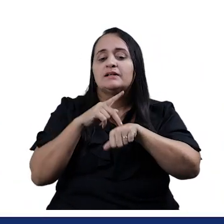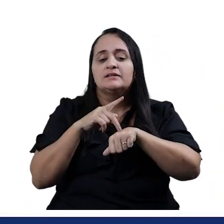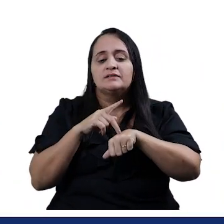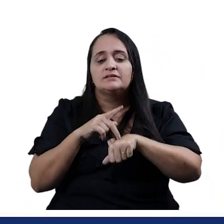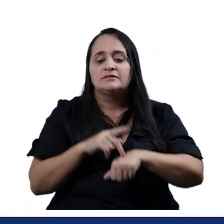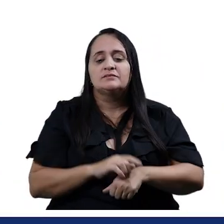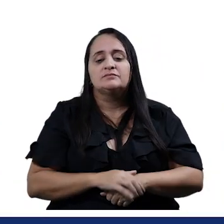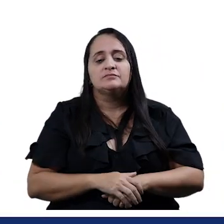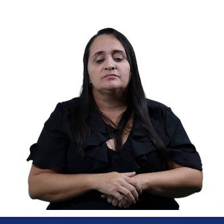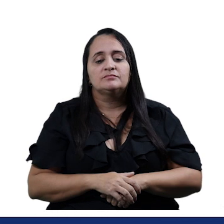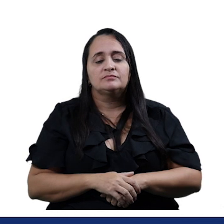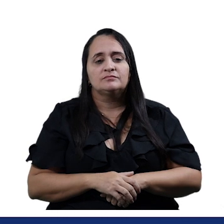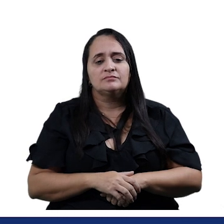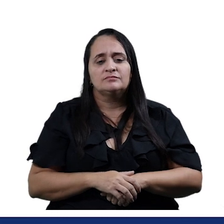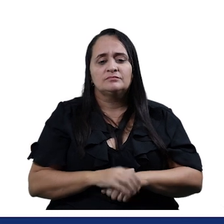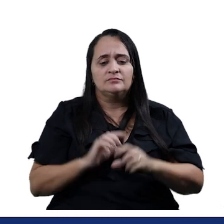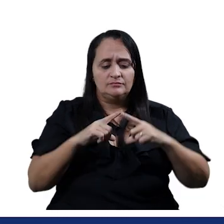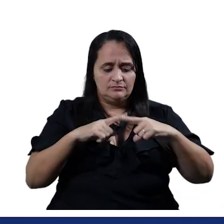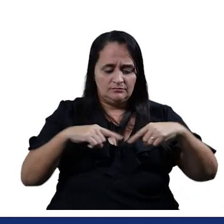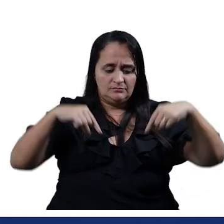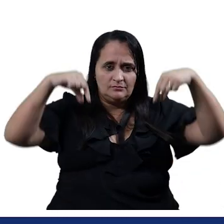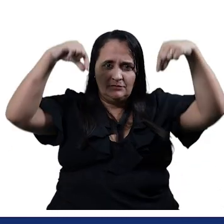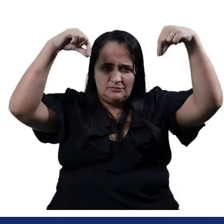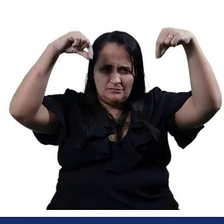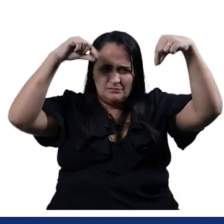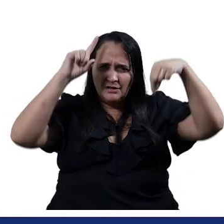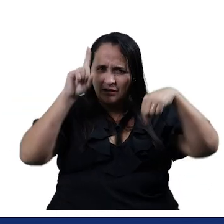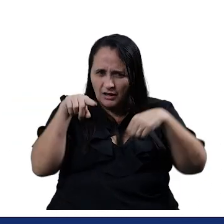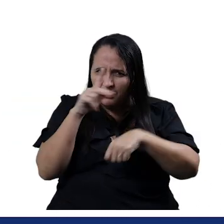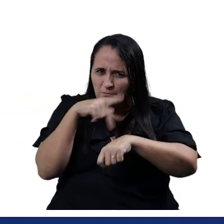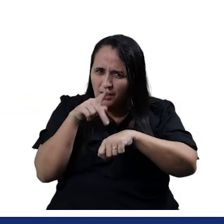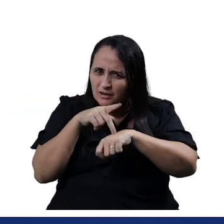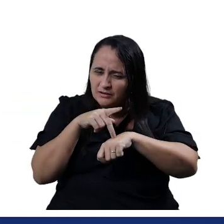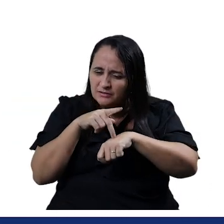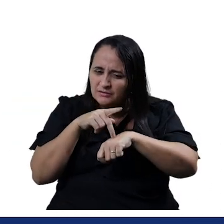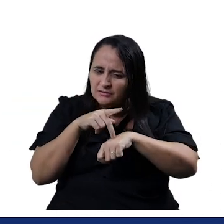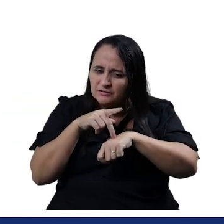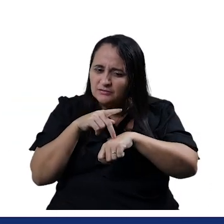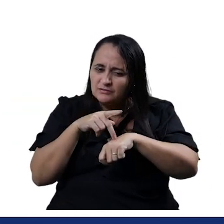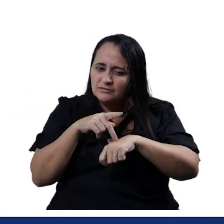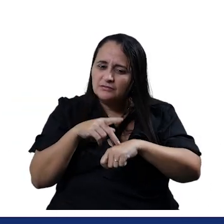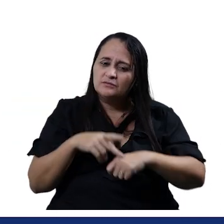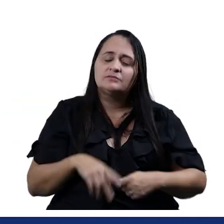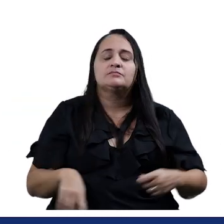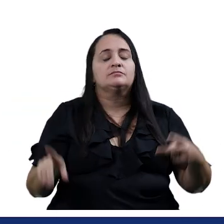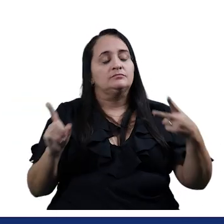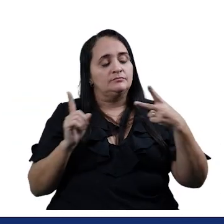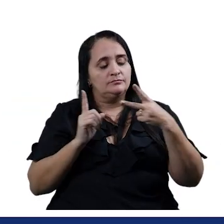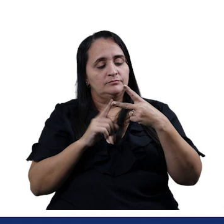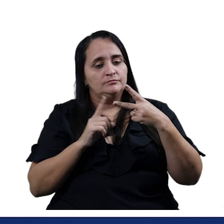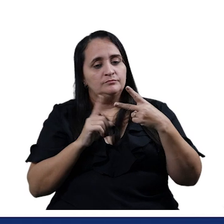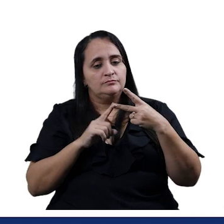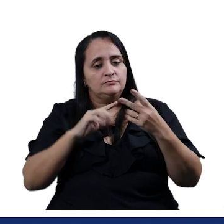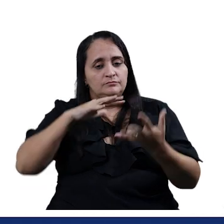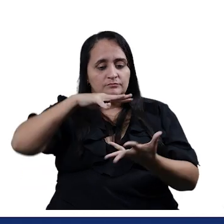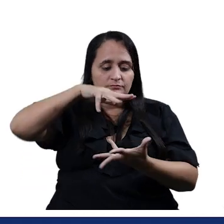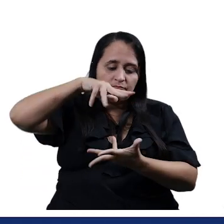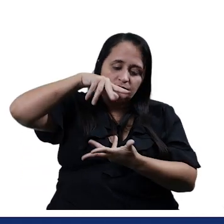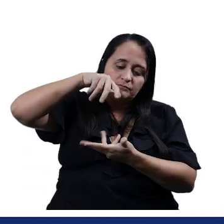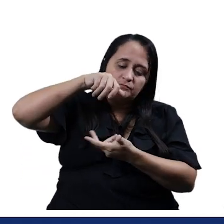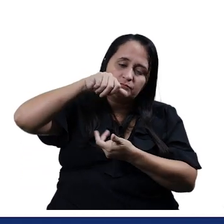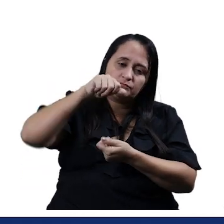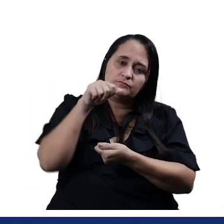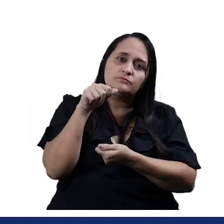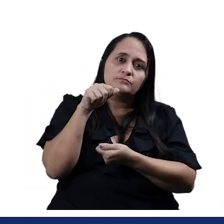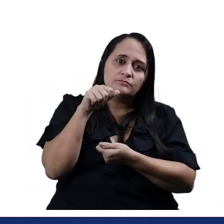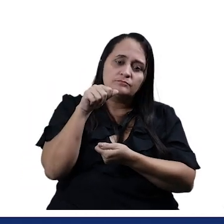folhas? Será que isso aqui simboliza os países? O globo terrestre? Onde é que está o globo